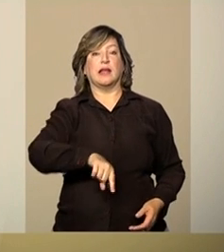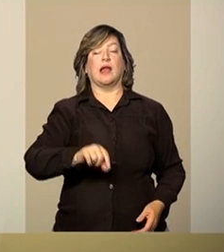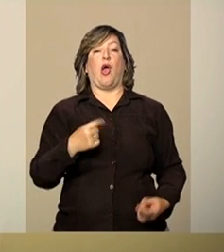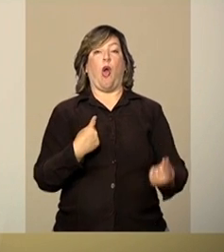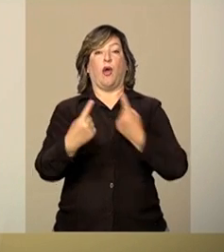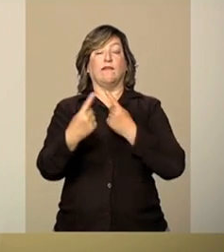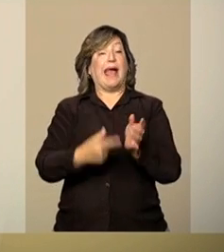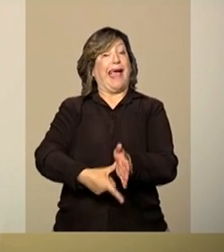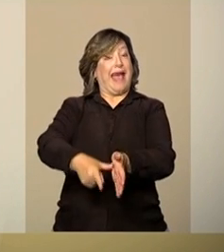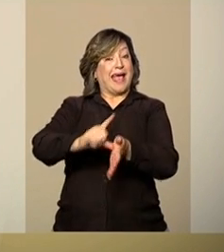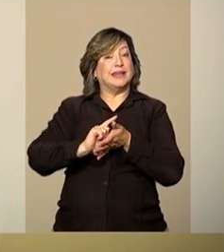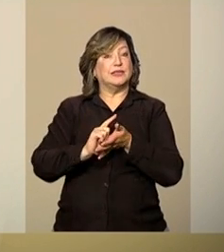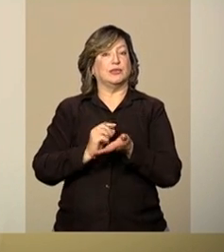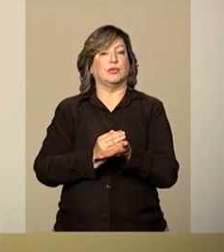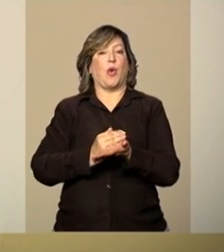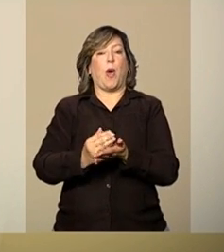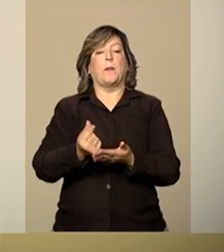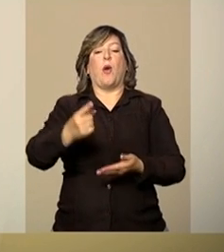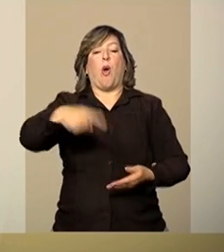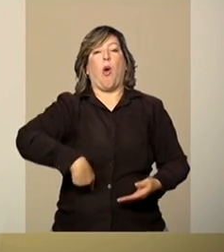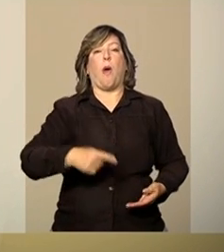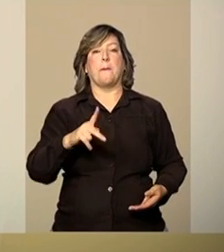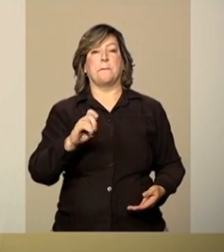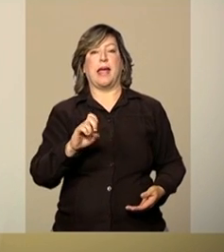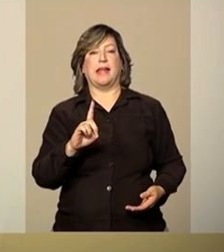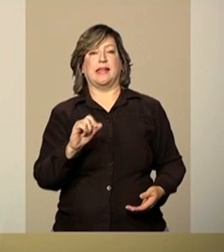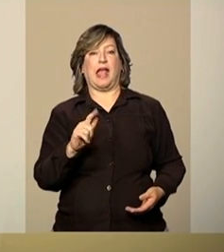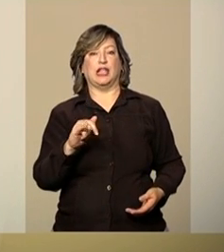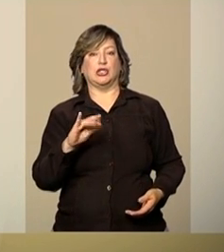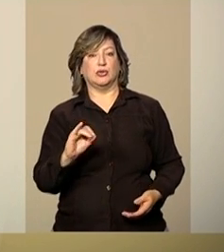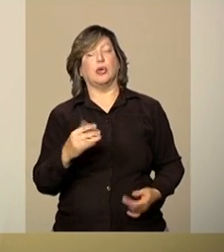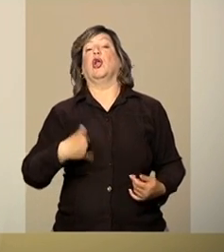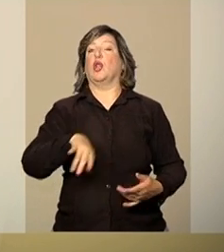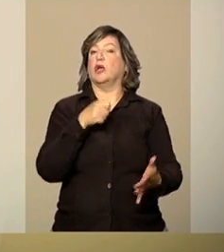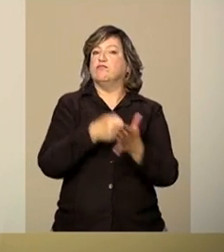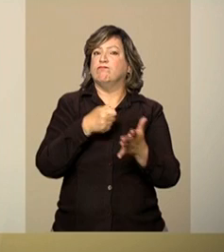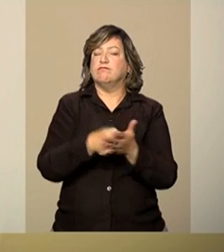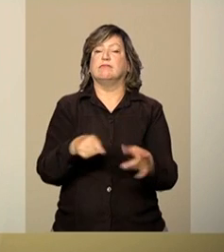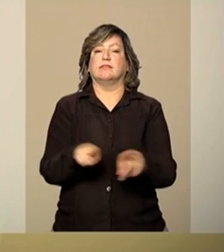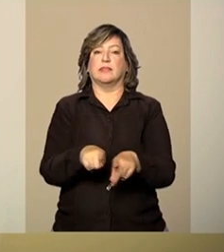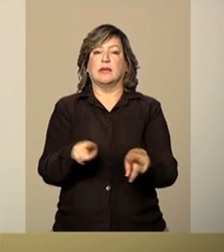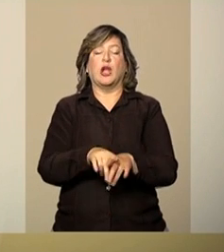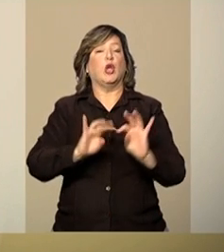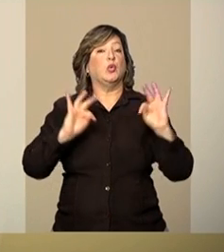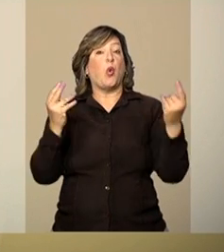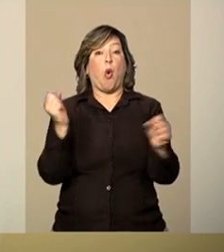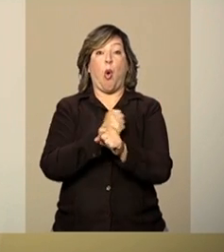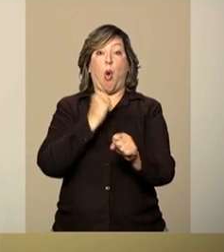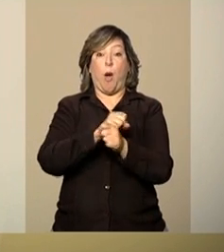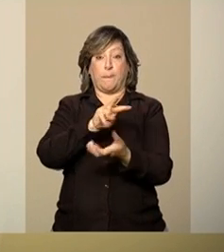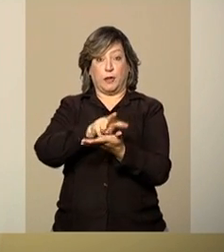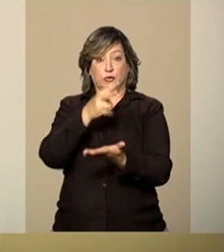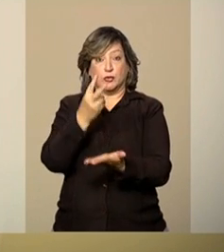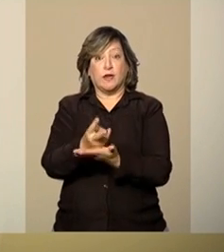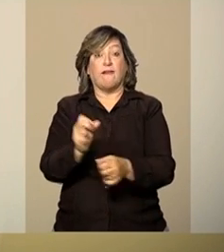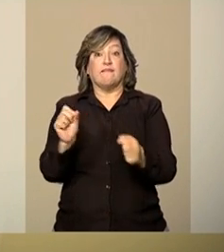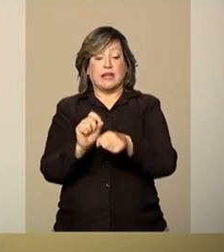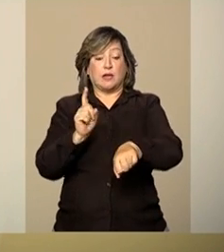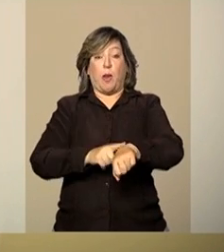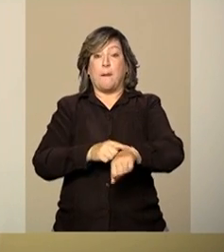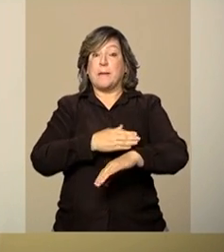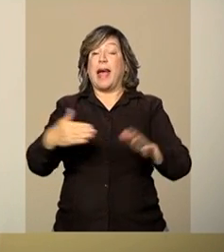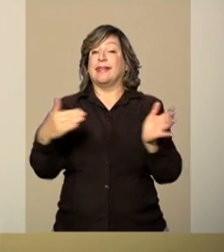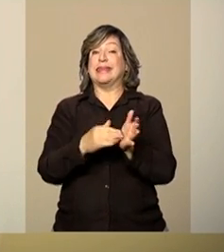antes do início da cobrança do pedágio nós exigimos ainda que toda a obra de duplicação seja feita no prazo de